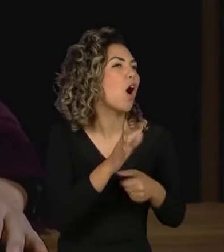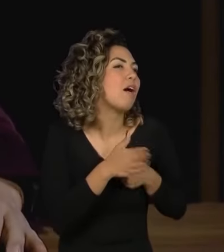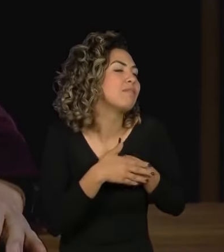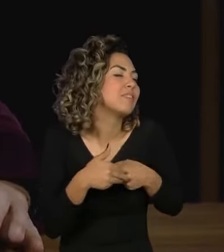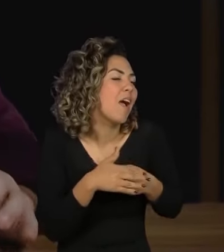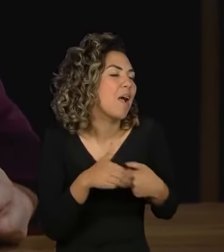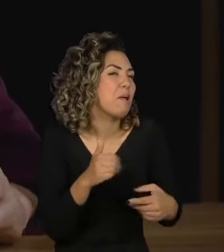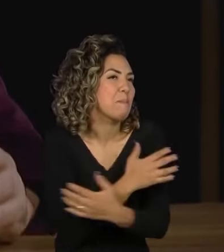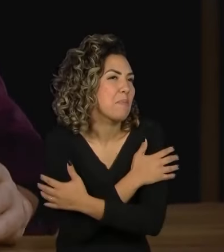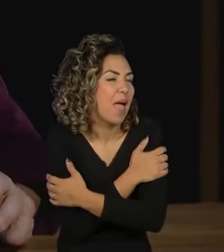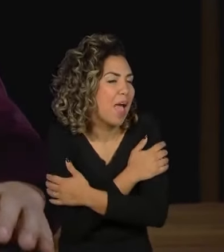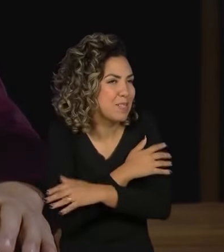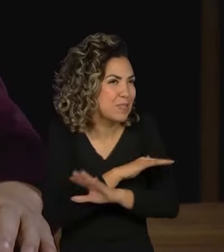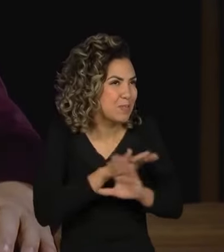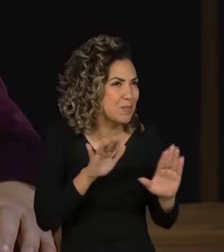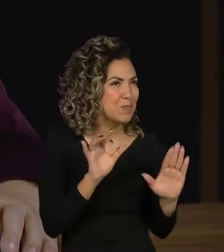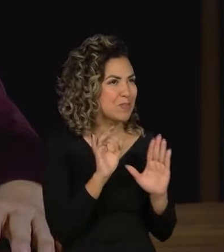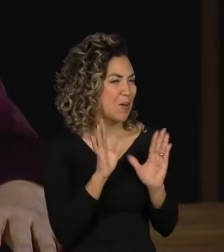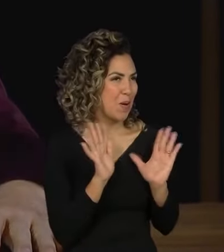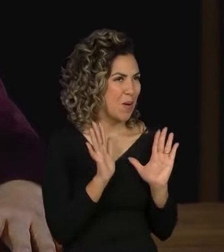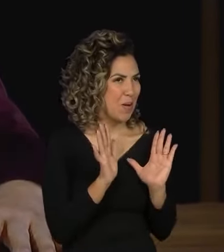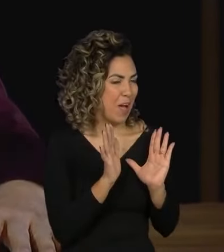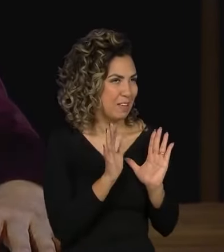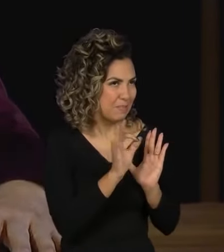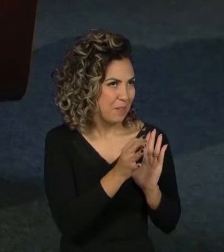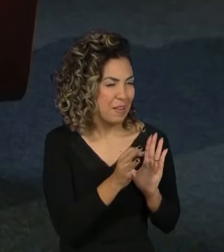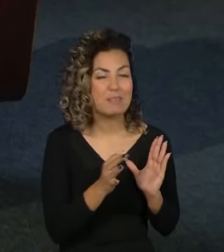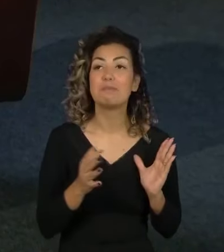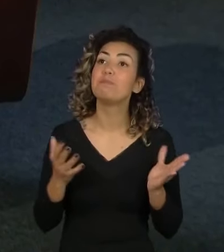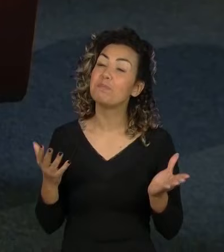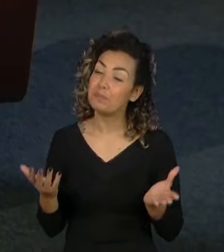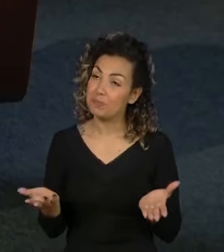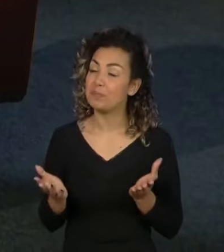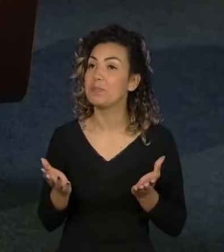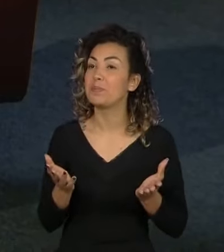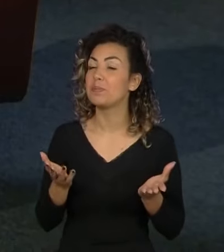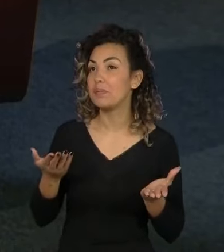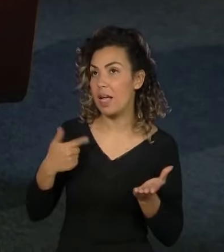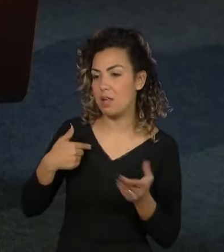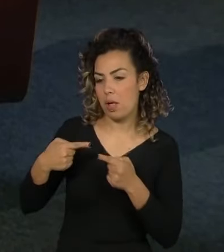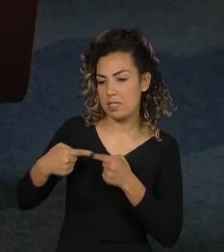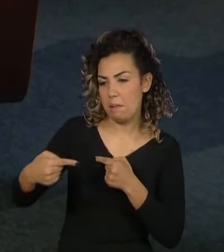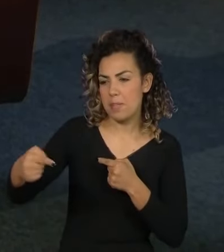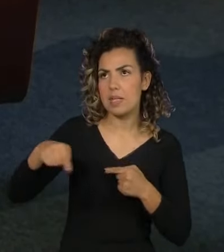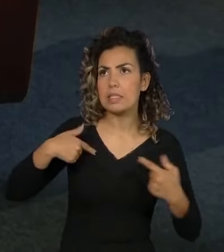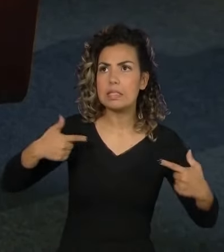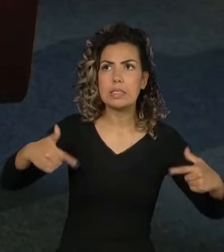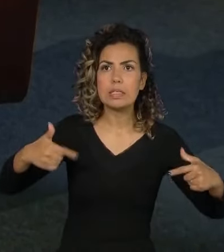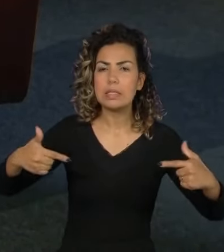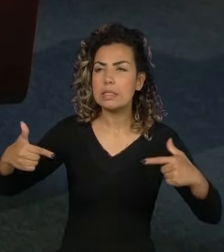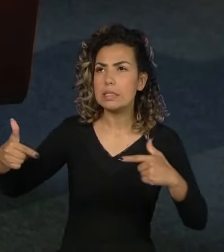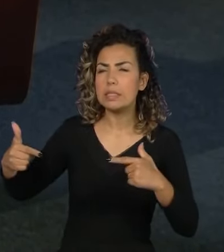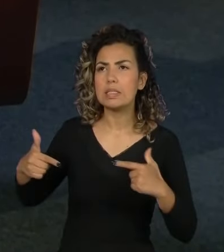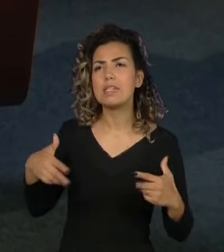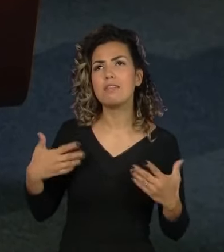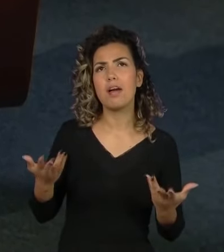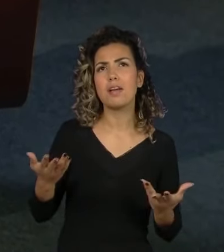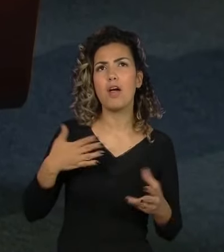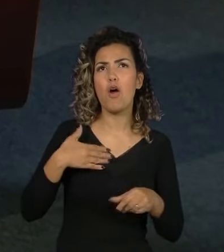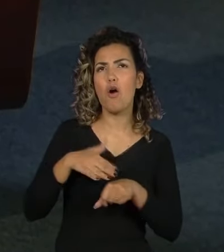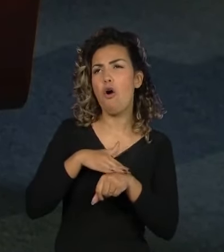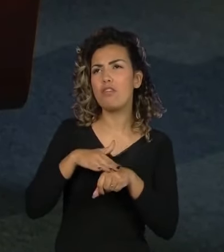assim né Um abraço mais afetuoso e aí e foi quando eu tava nessa semana de trabalho bem intenso eu tava conversando com umas duas três